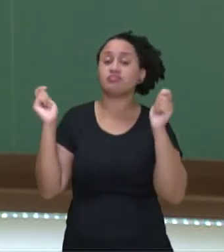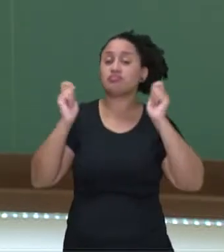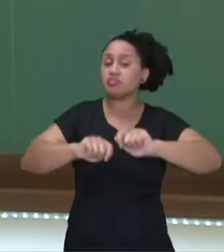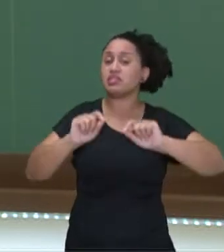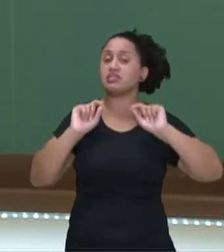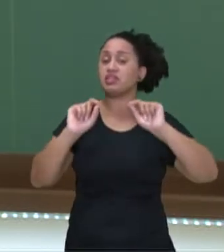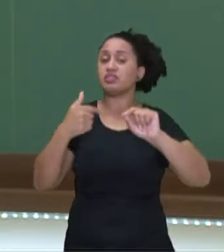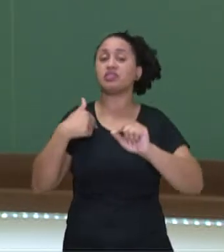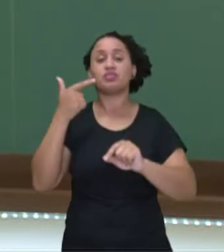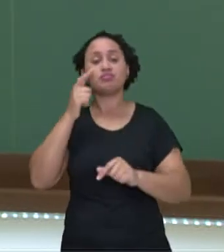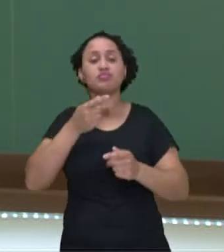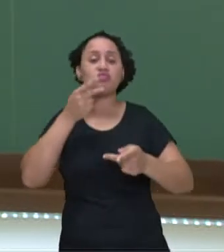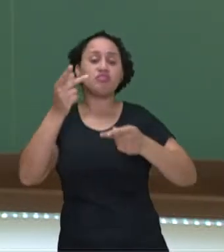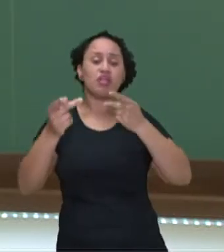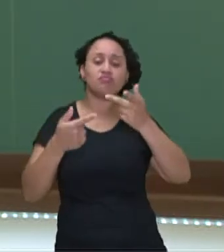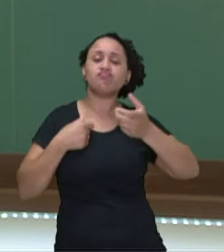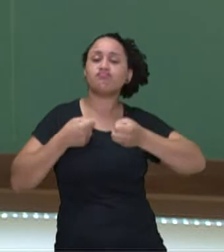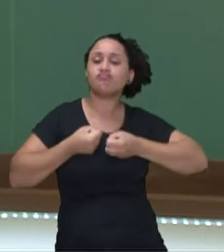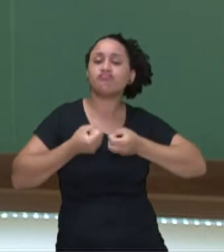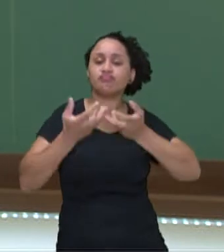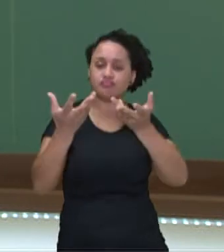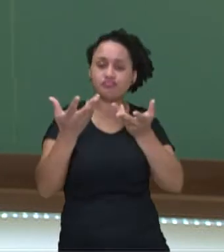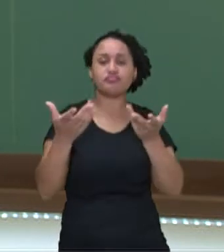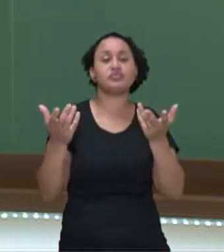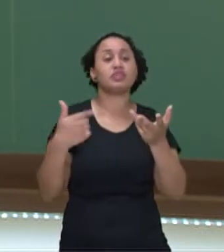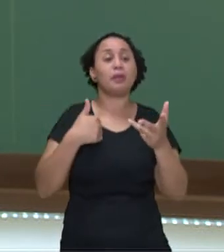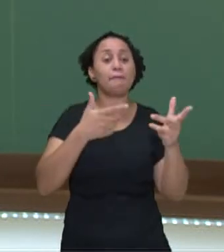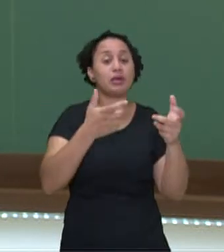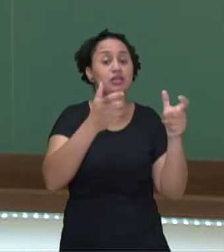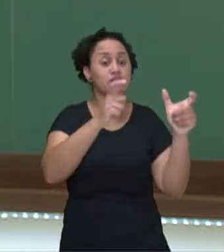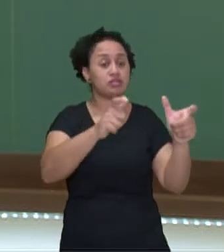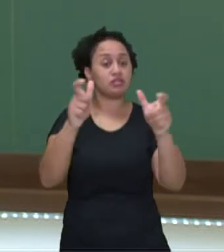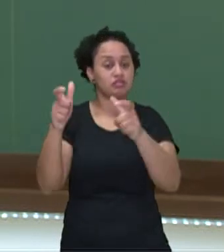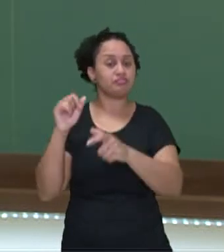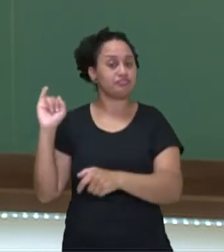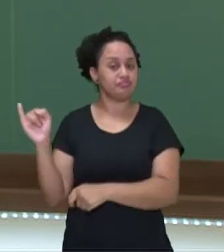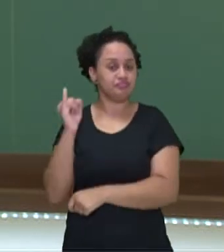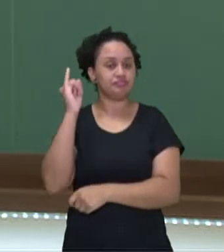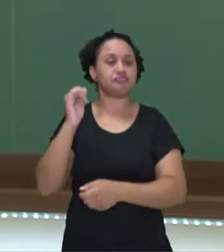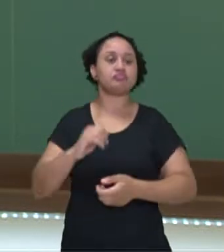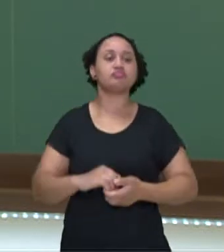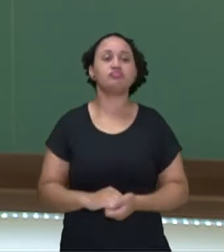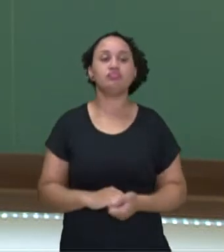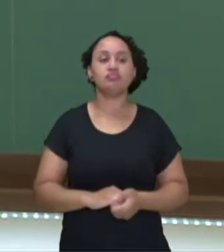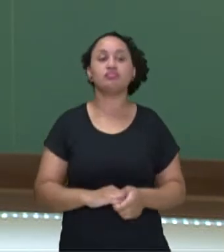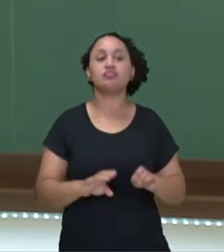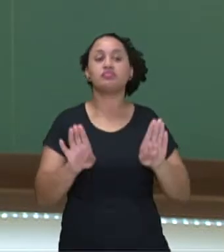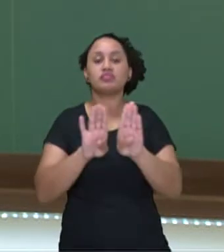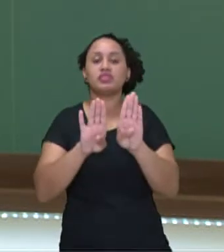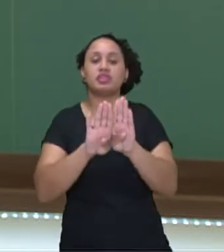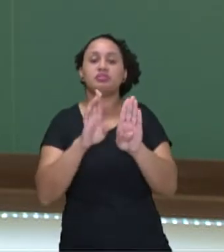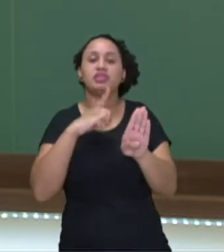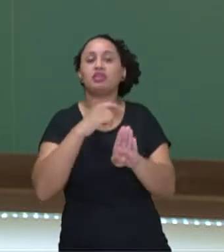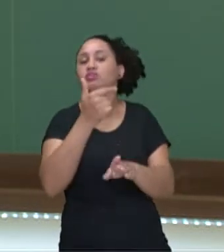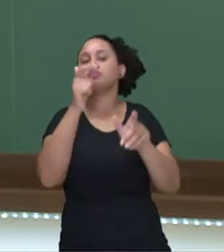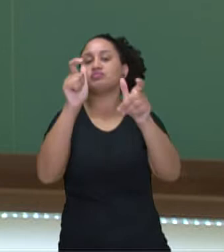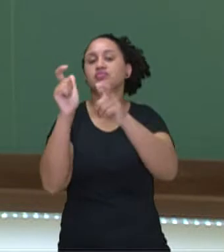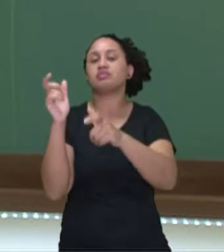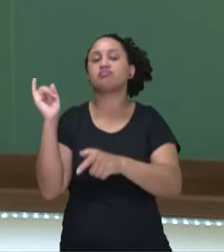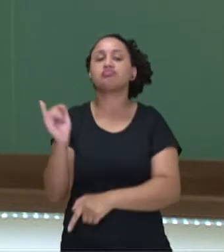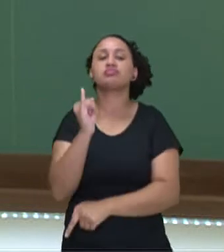de falar, tá? Então, olha só como esses espaços são fundamentais. Além disso, um espaço importante